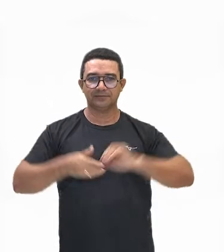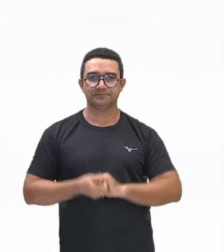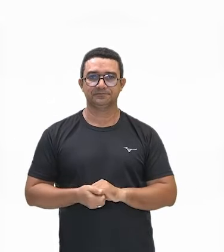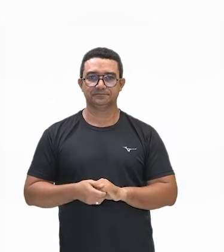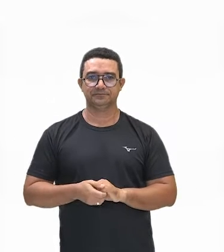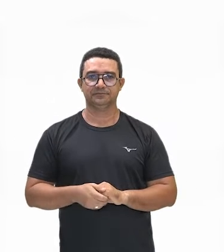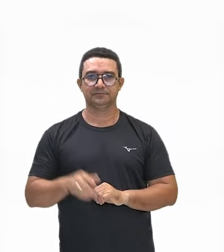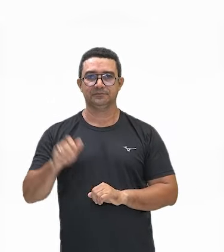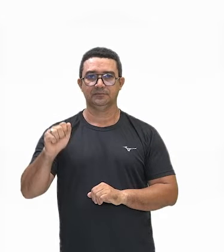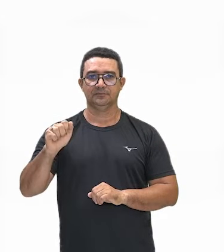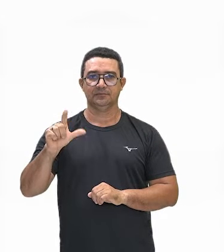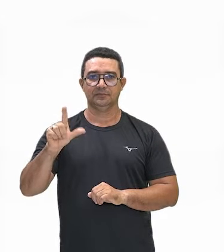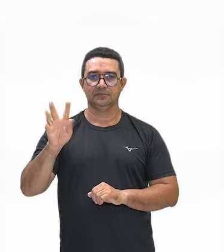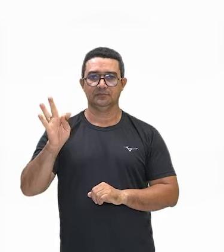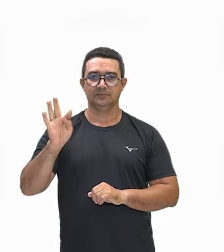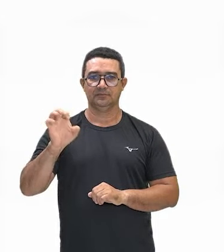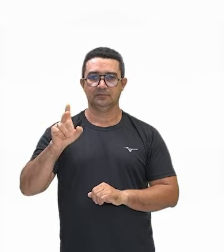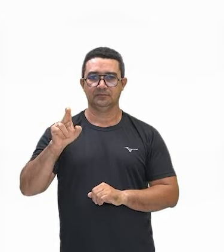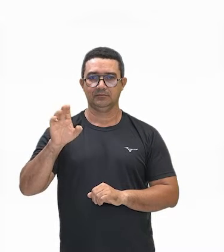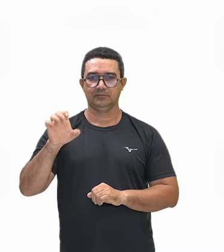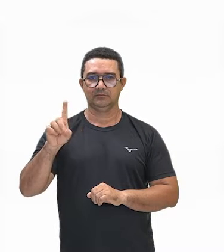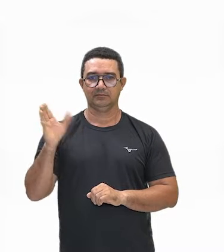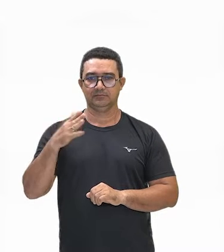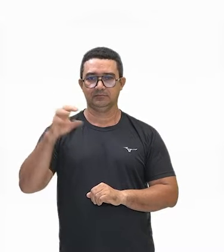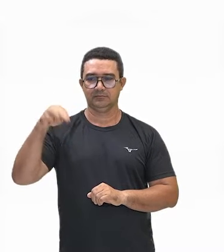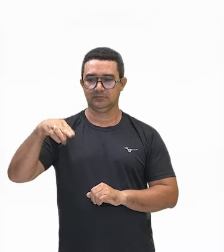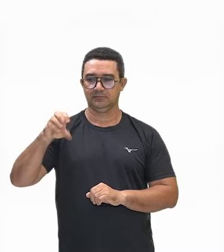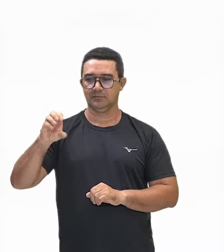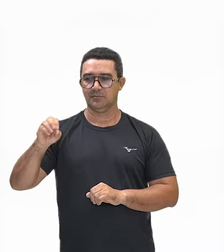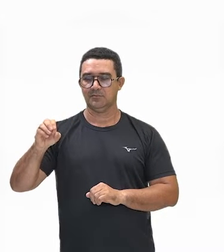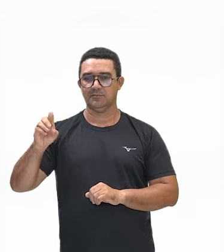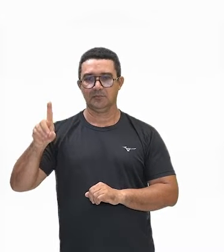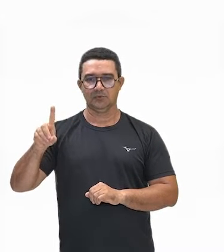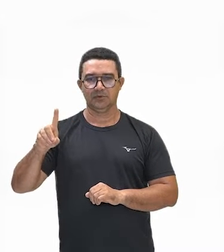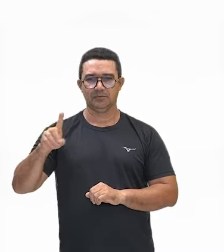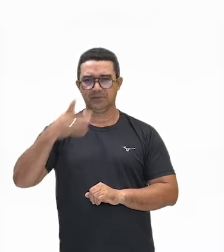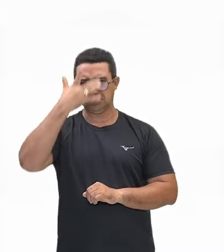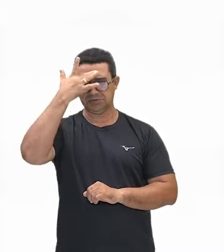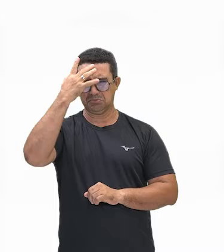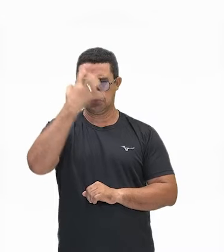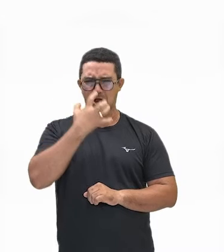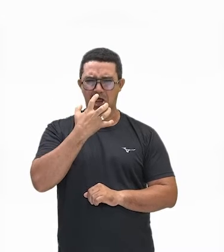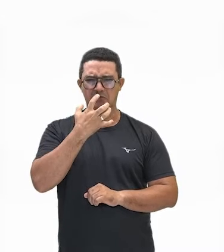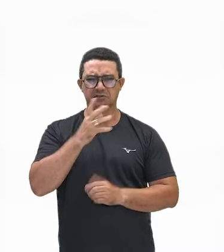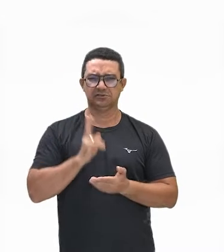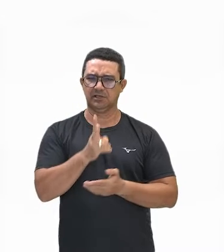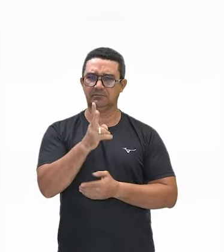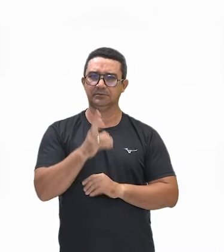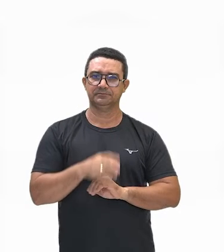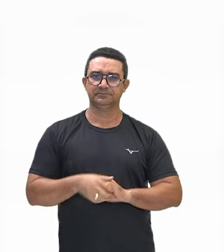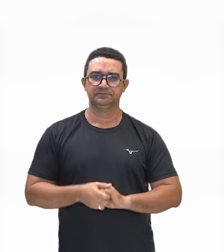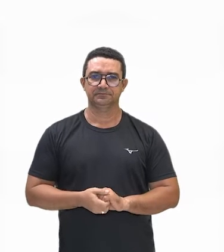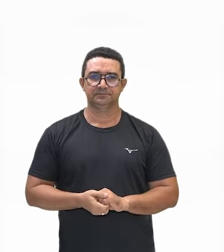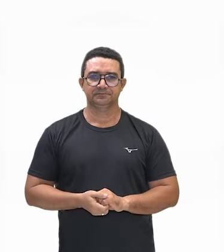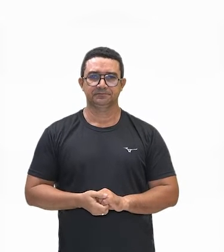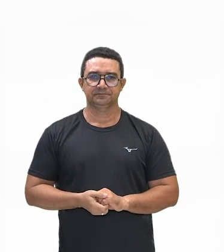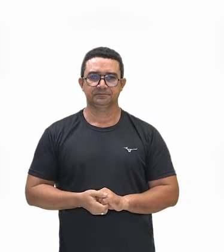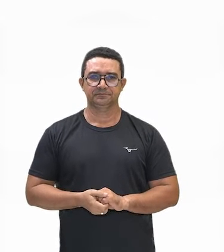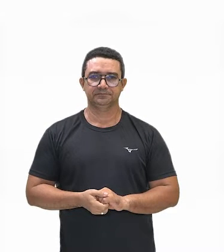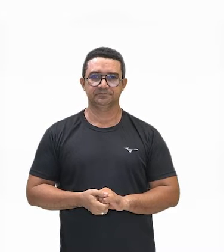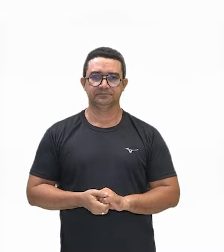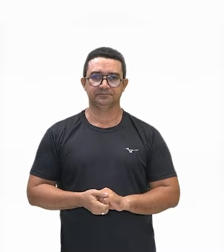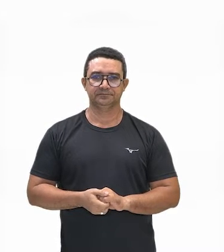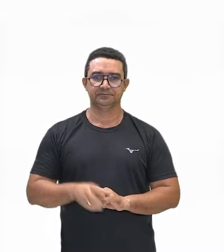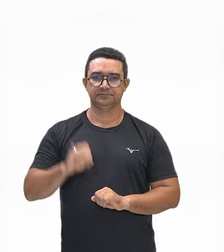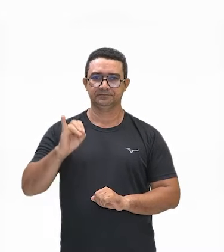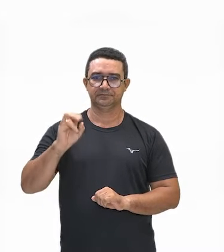Irritability, que é irritabilidade, não, a palavrinha cognata. Increased aggression, aumento da agressividade ou da